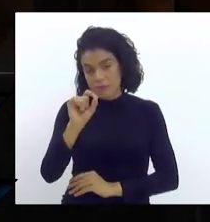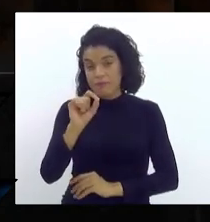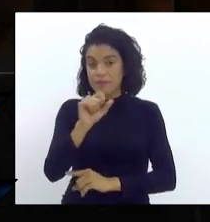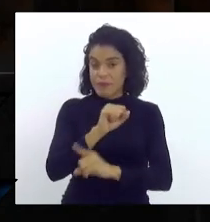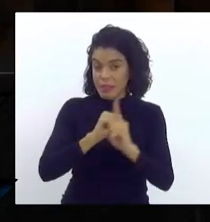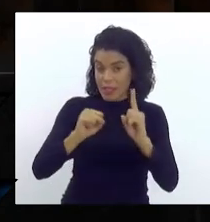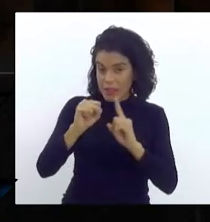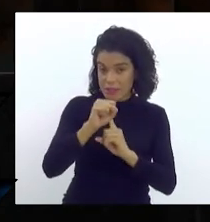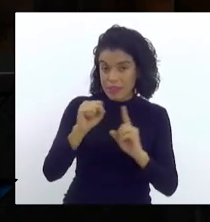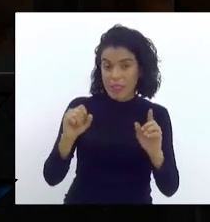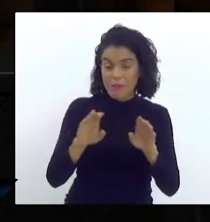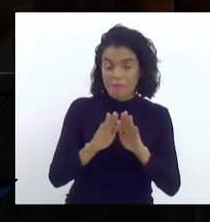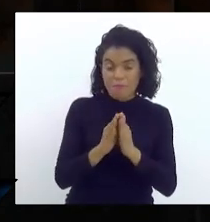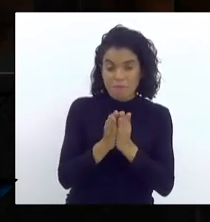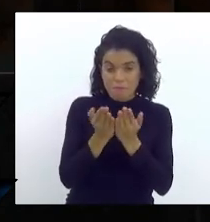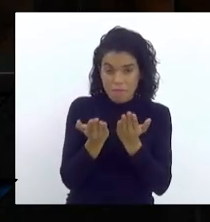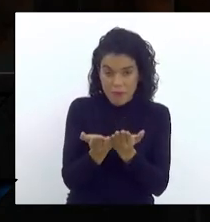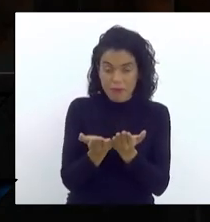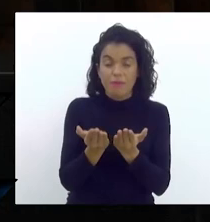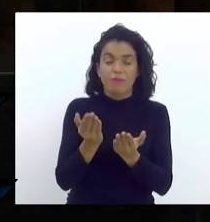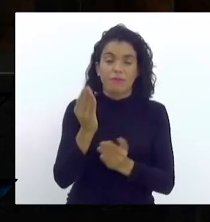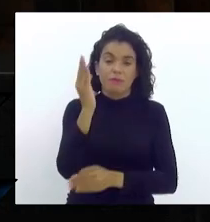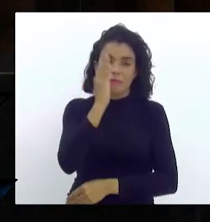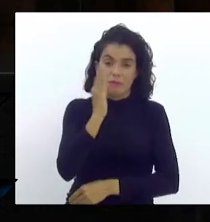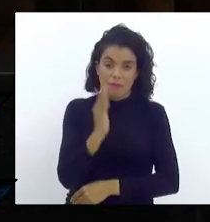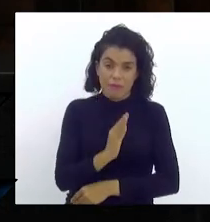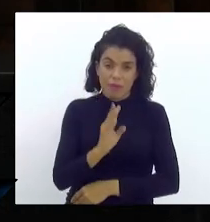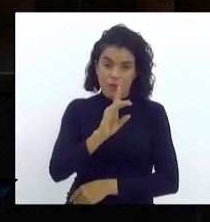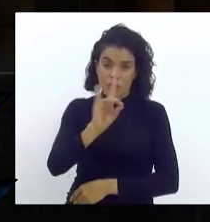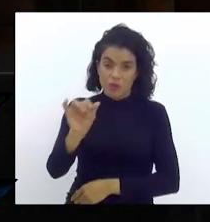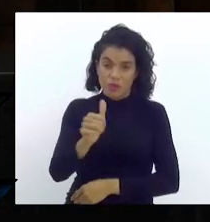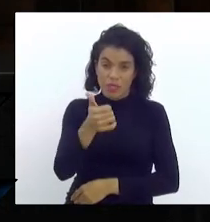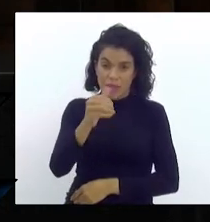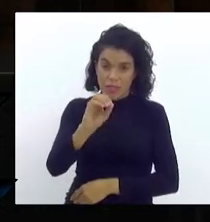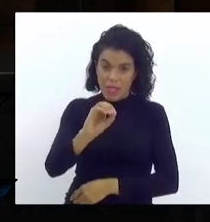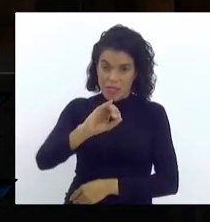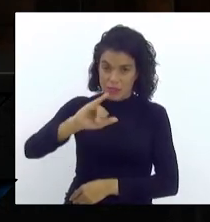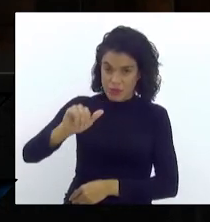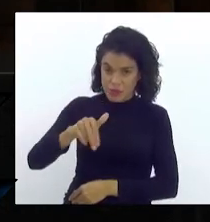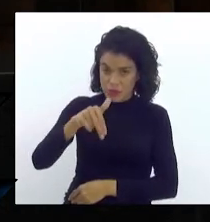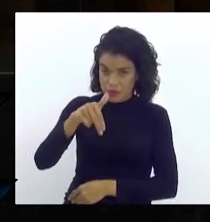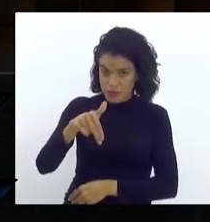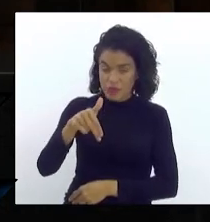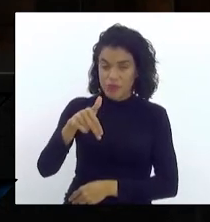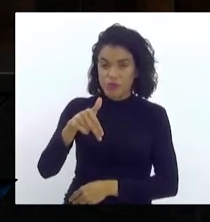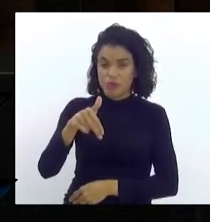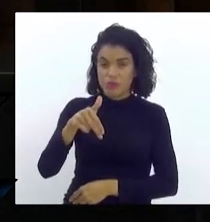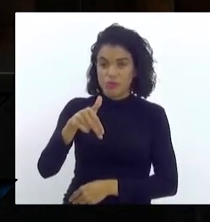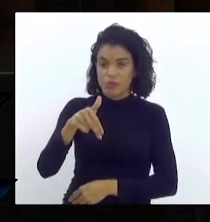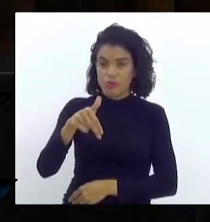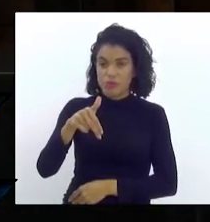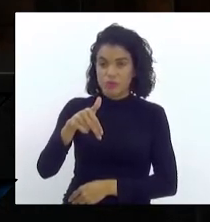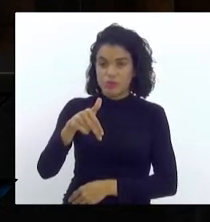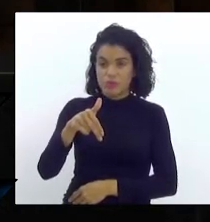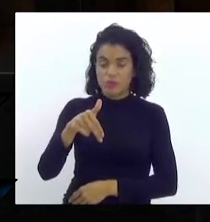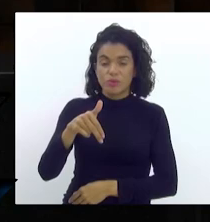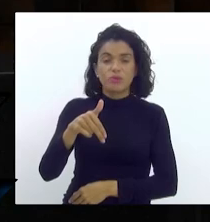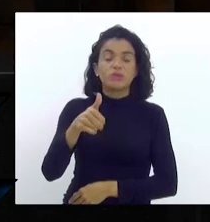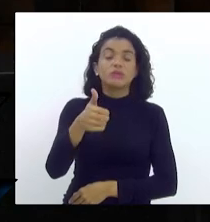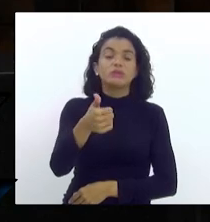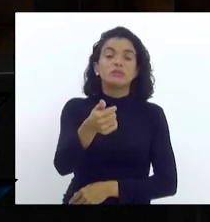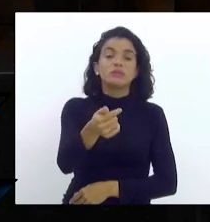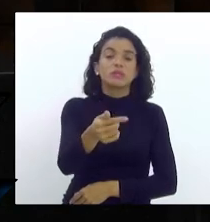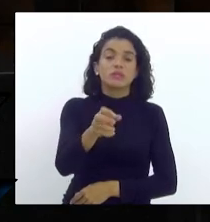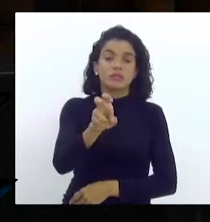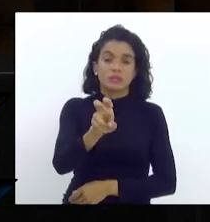Sociedade Bíblica do Brasil fez, no dia 10 de junho, completou 75 anos de